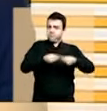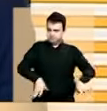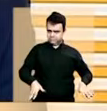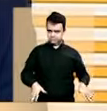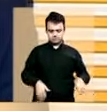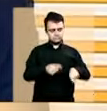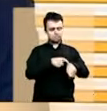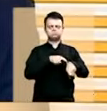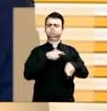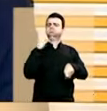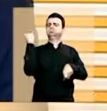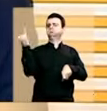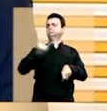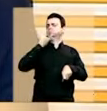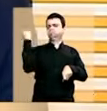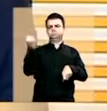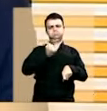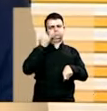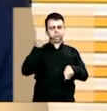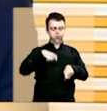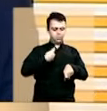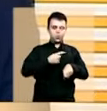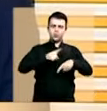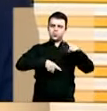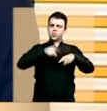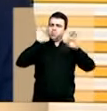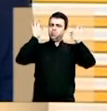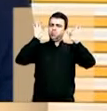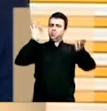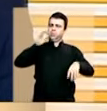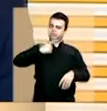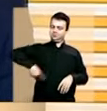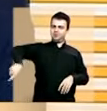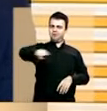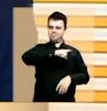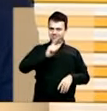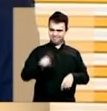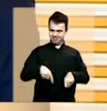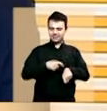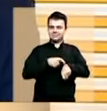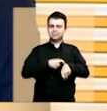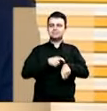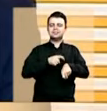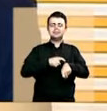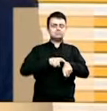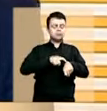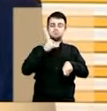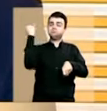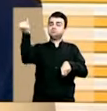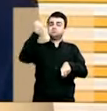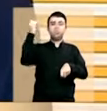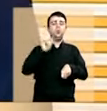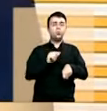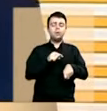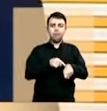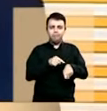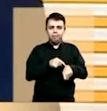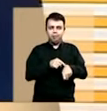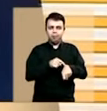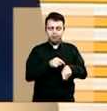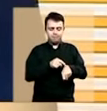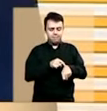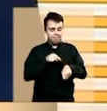E tempo é o bem mais precioso que nós temos. Eu até gostaria de concluir com assim, o tempo ele é tão precioso que é o único